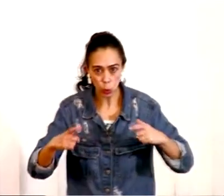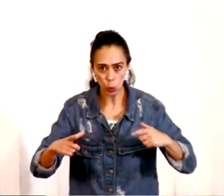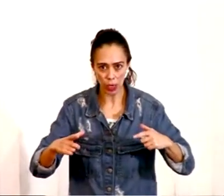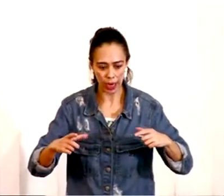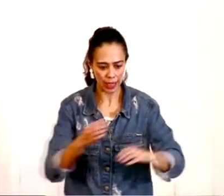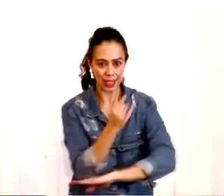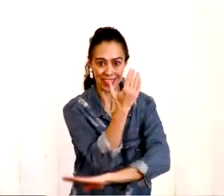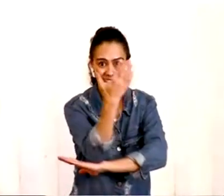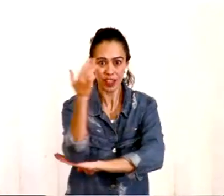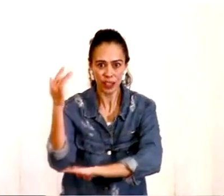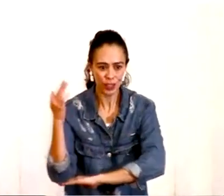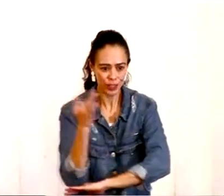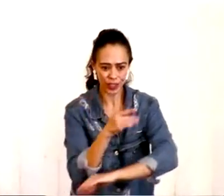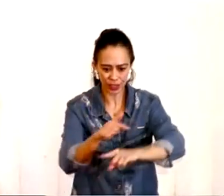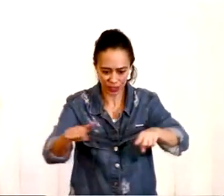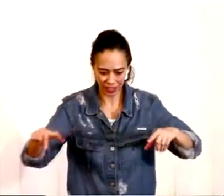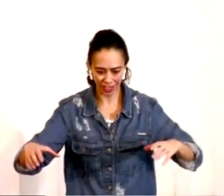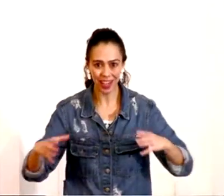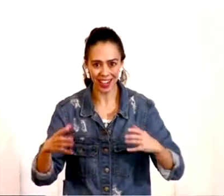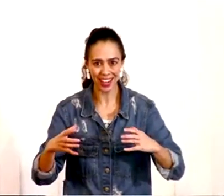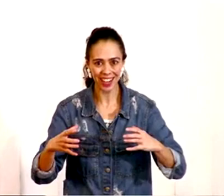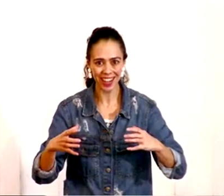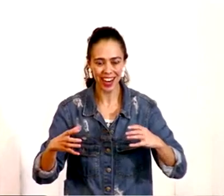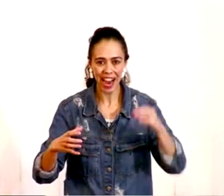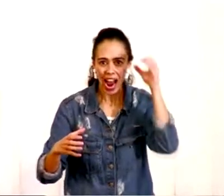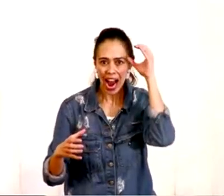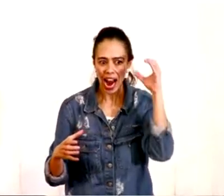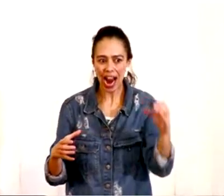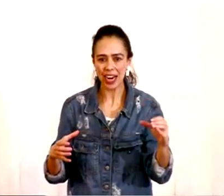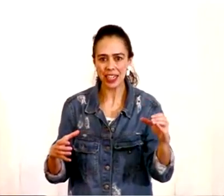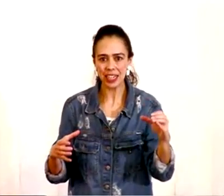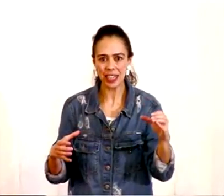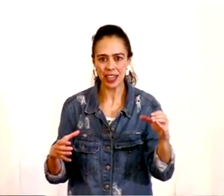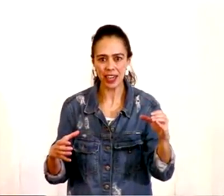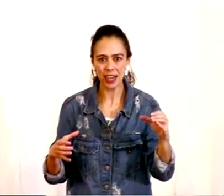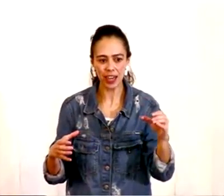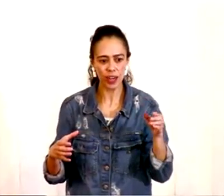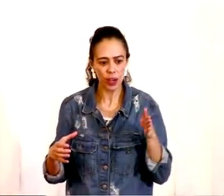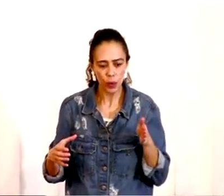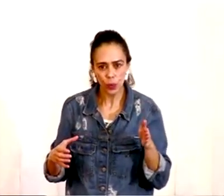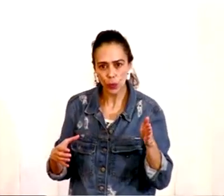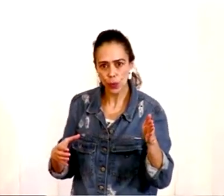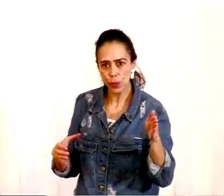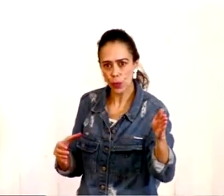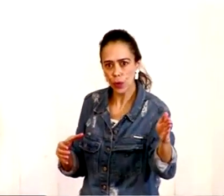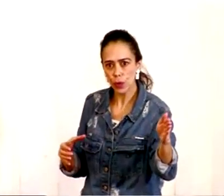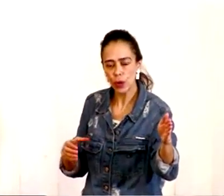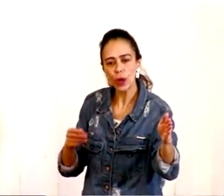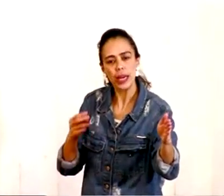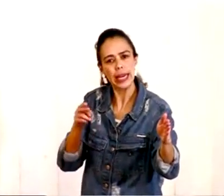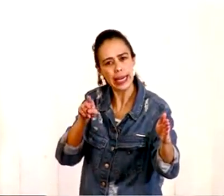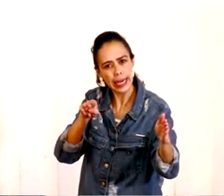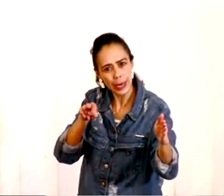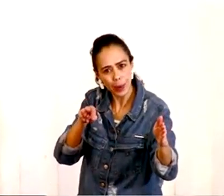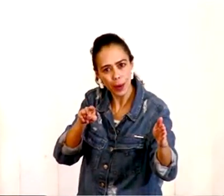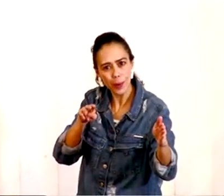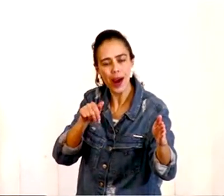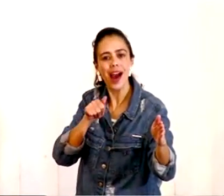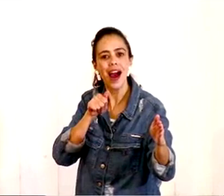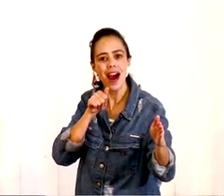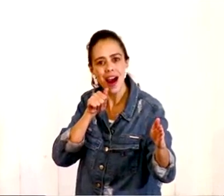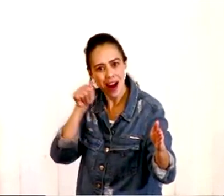ele está indo justamente para a mesma direção onde foi Adão e